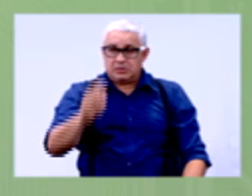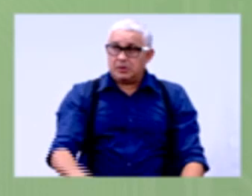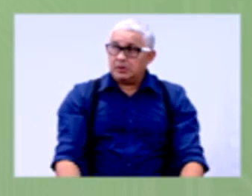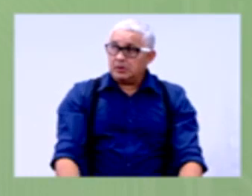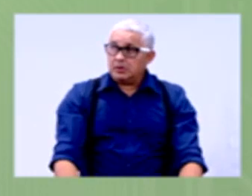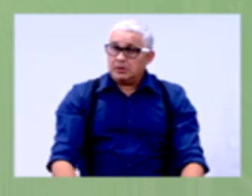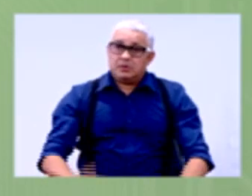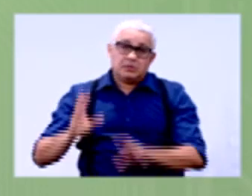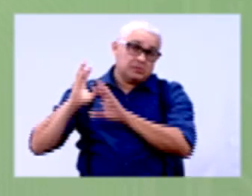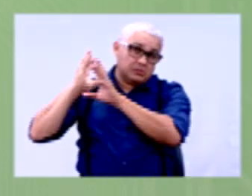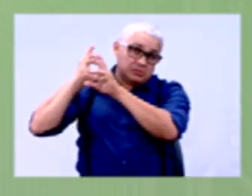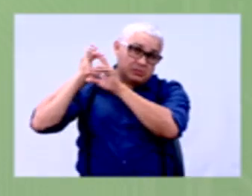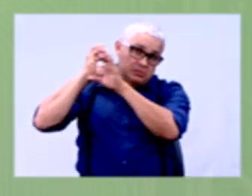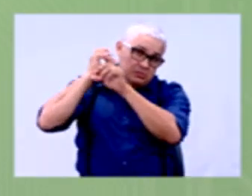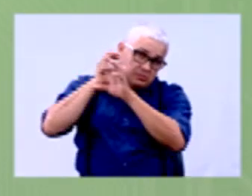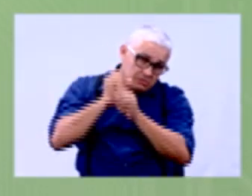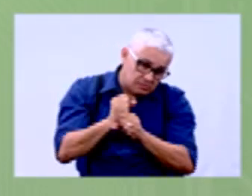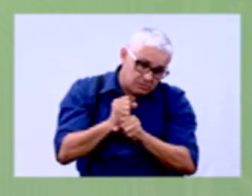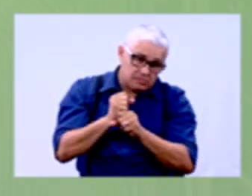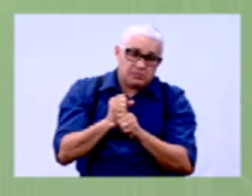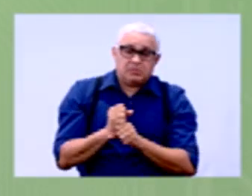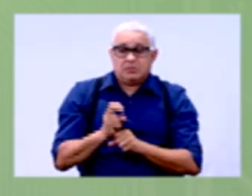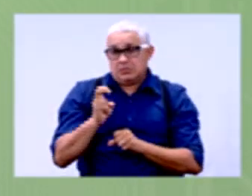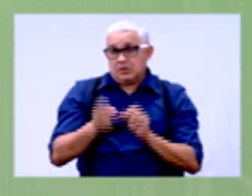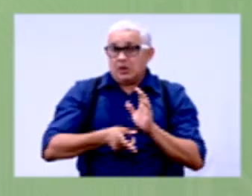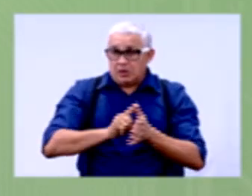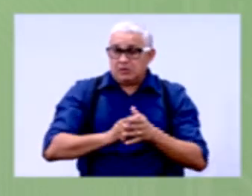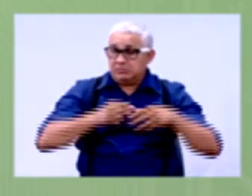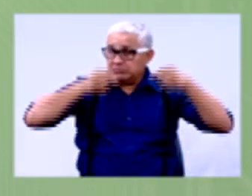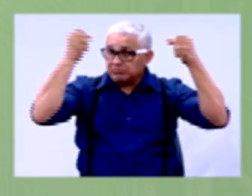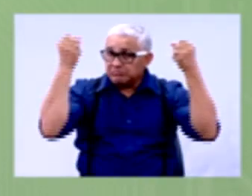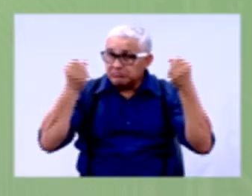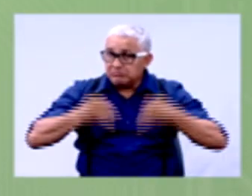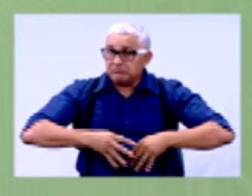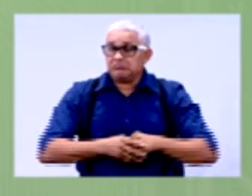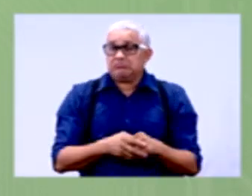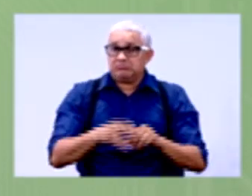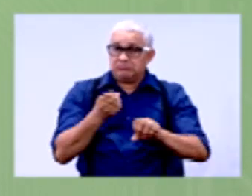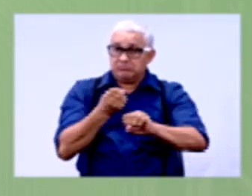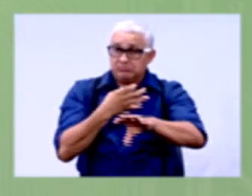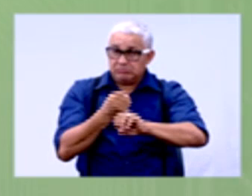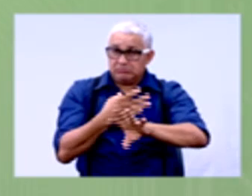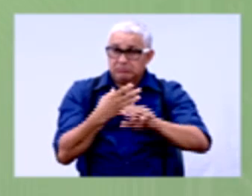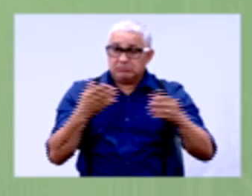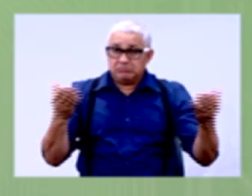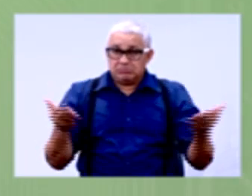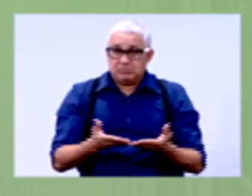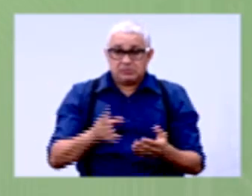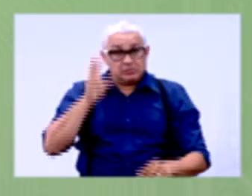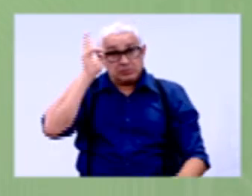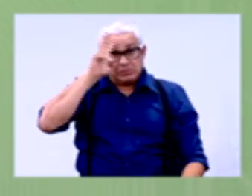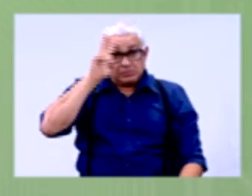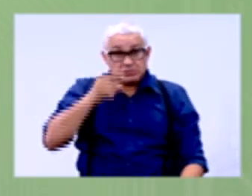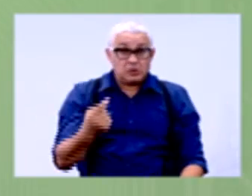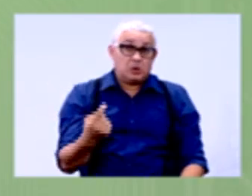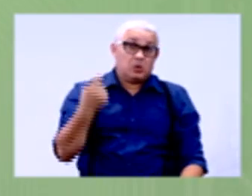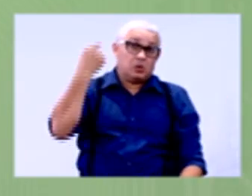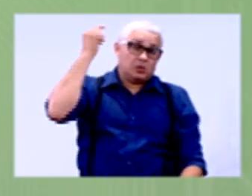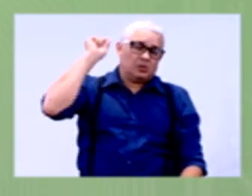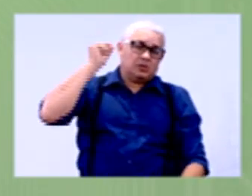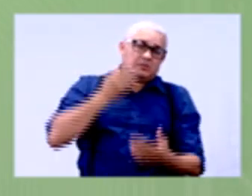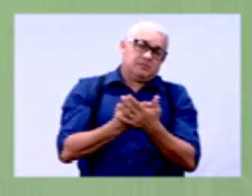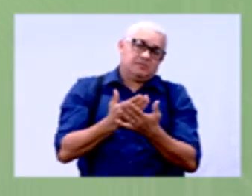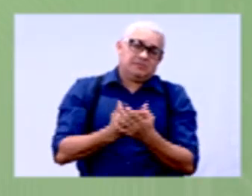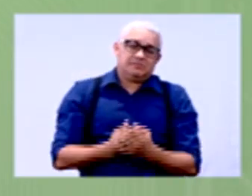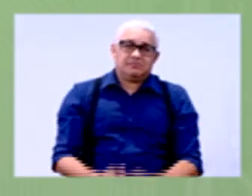Vamos recapitular um pouco antes da gente começar a falar sobre a nossa teleaula de hoje. Lembrarmos o que nós vimos anteriormente, Então,